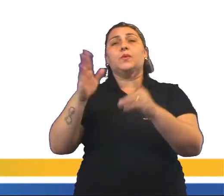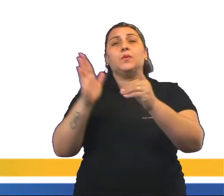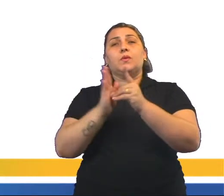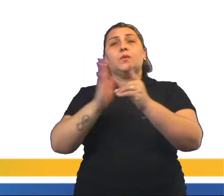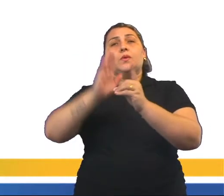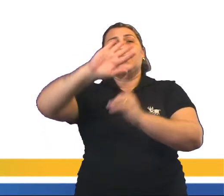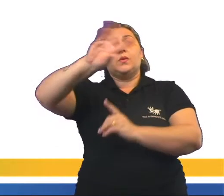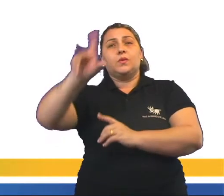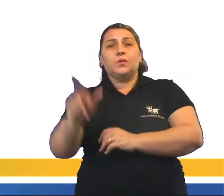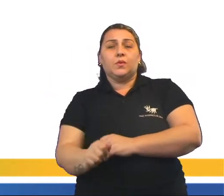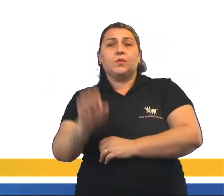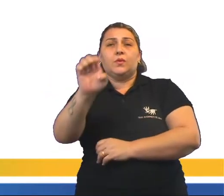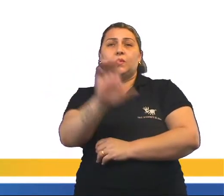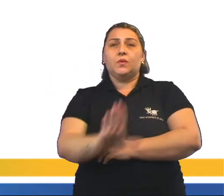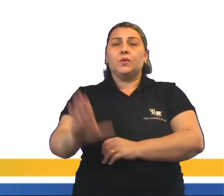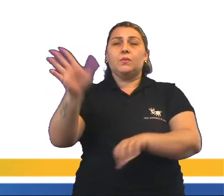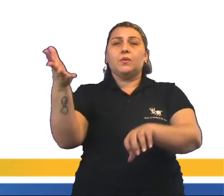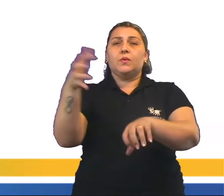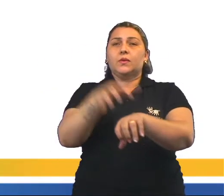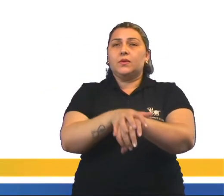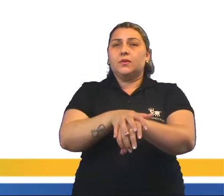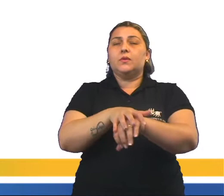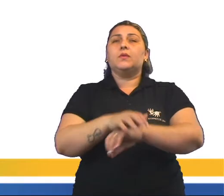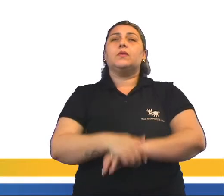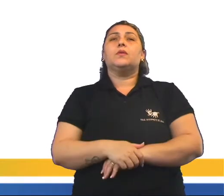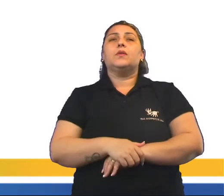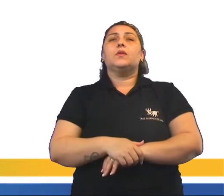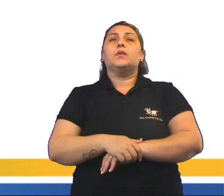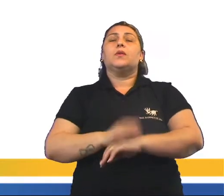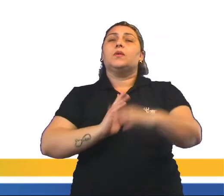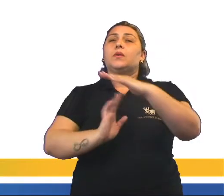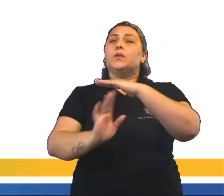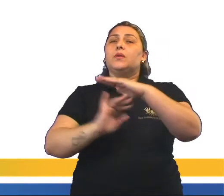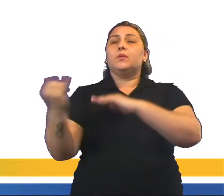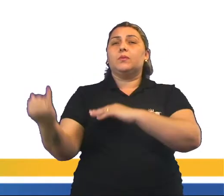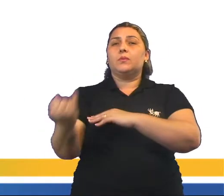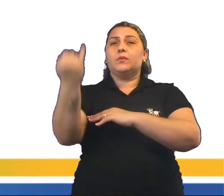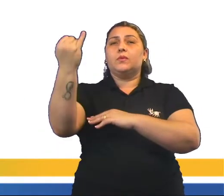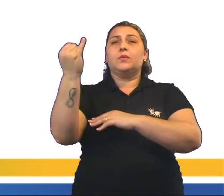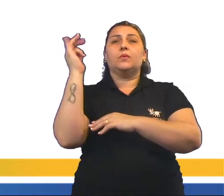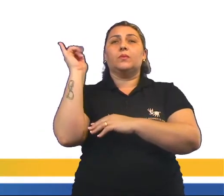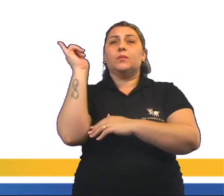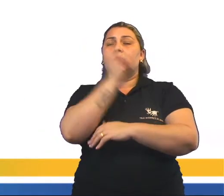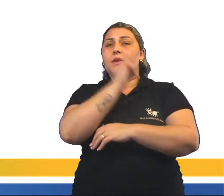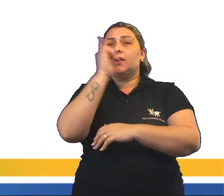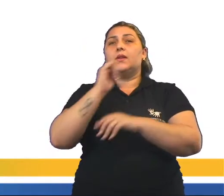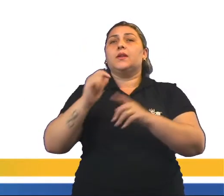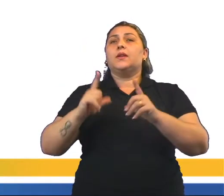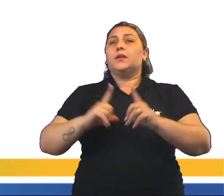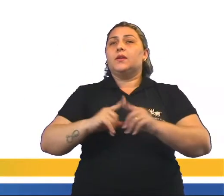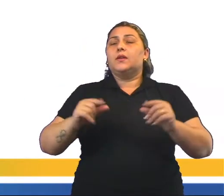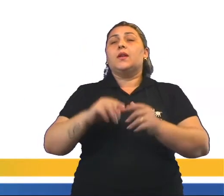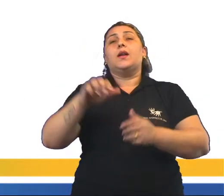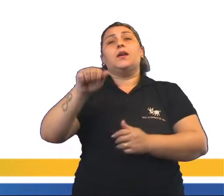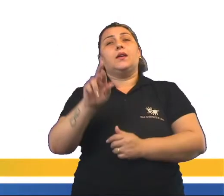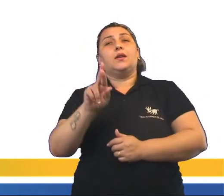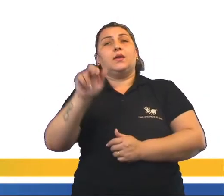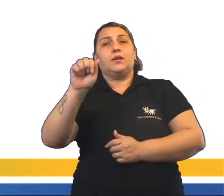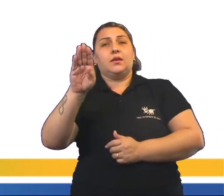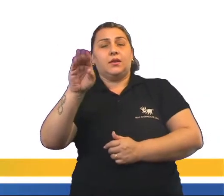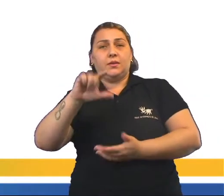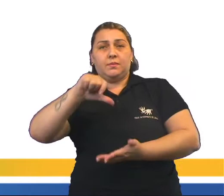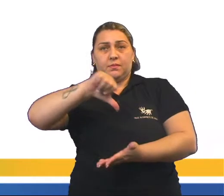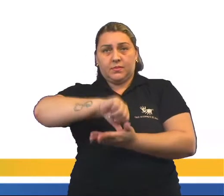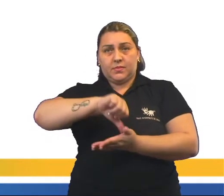o africano, o europeu colonizador, imigrações importantes, como a italiana, a japonesa, a árabe, contribuíram